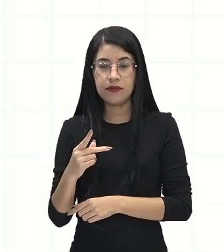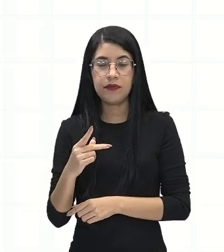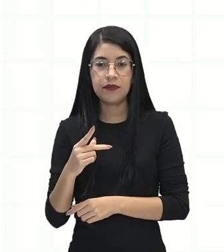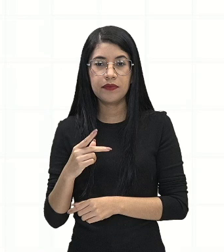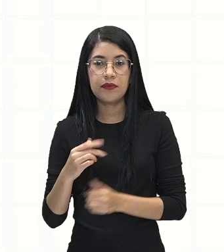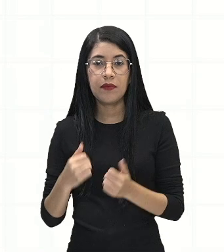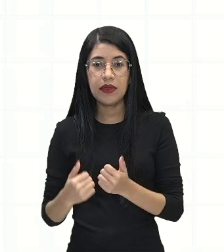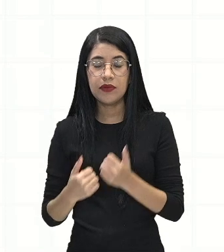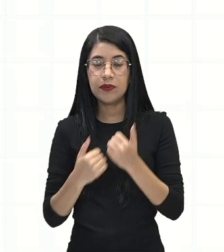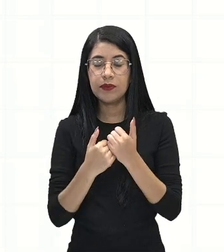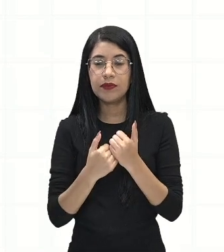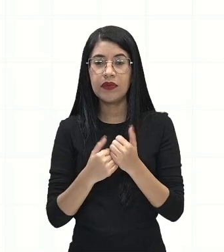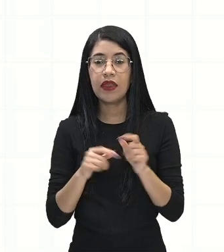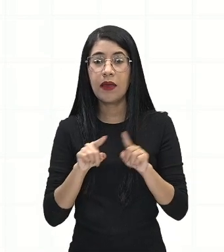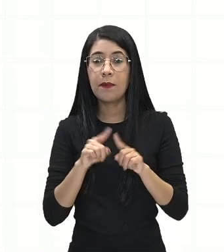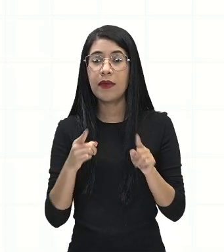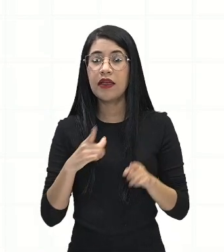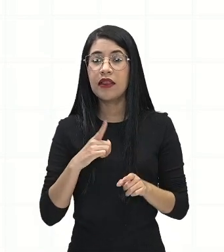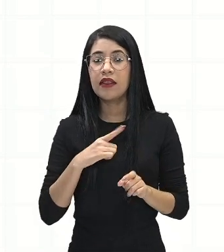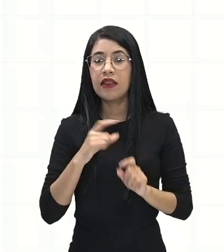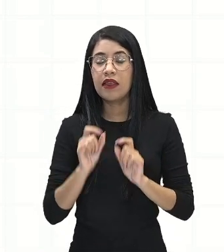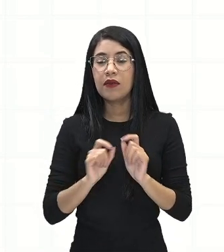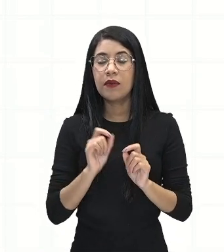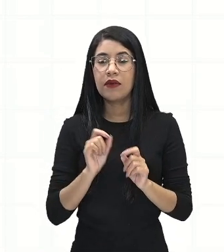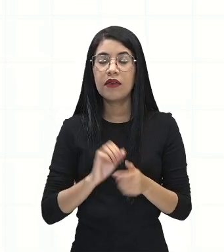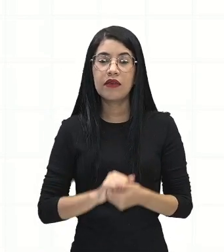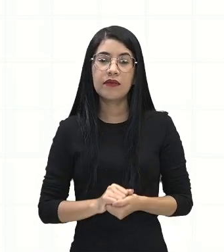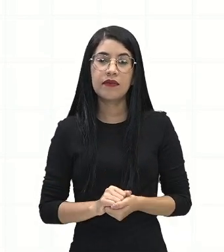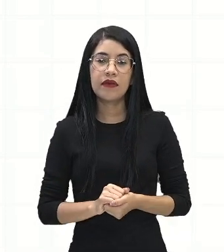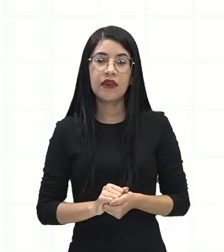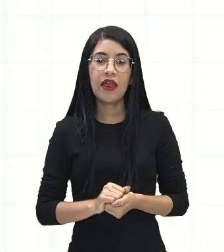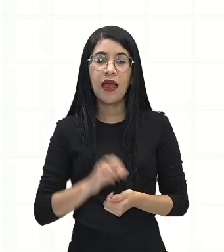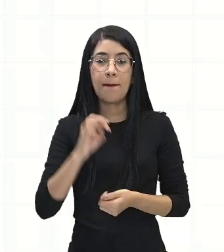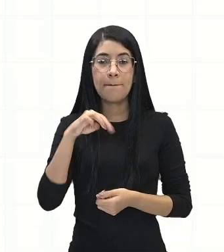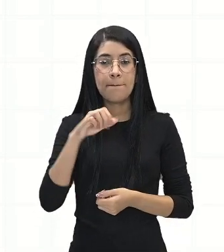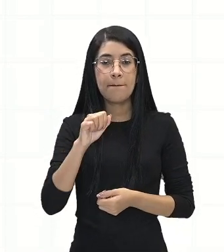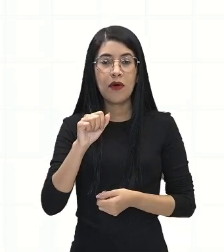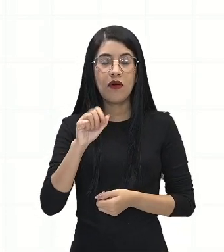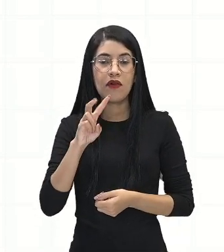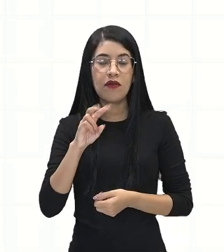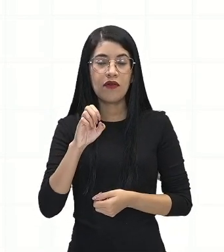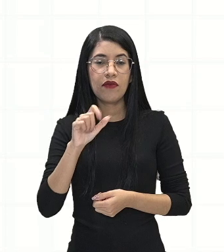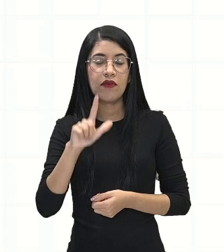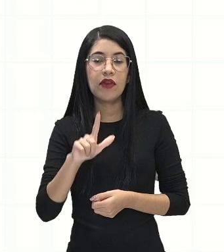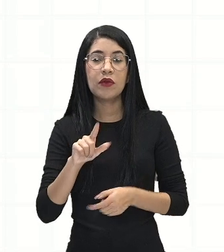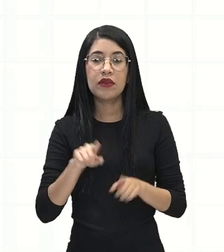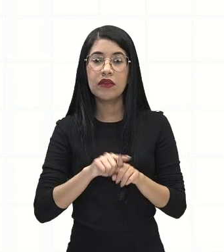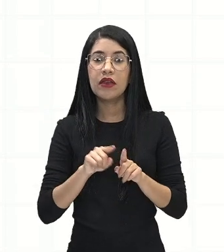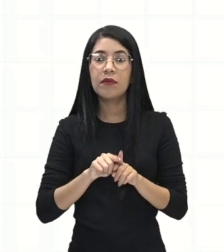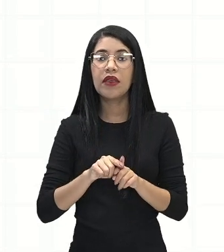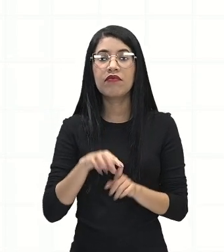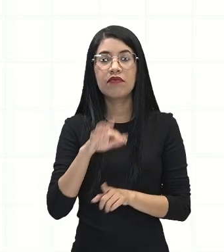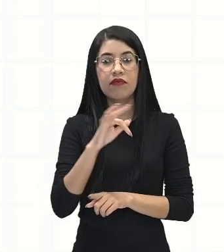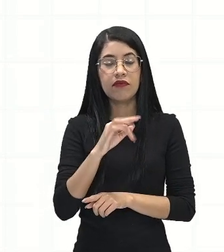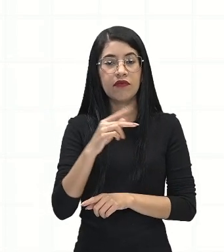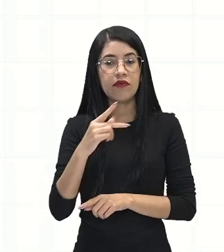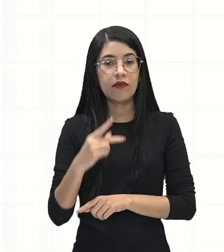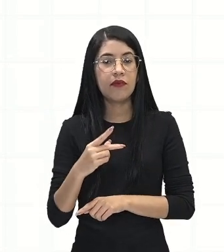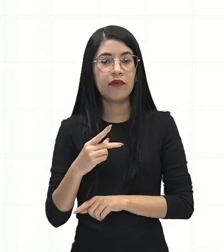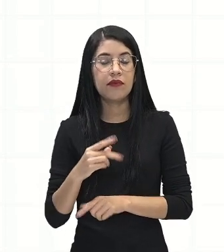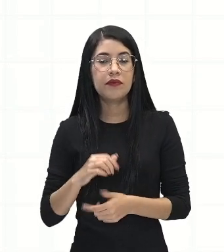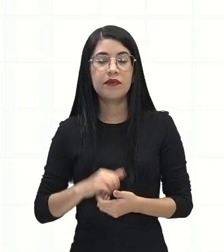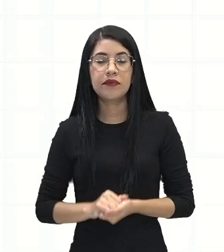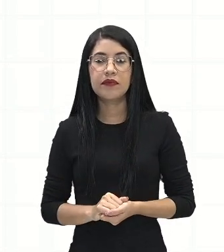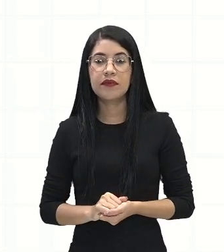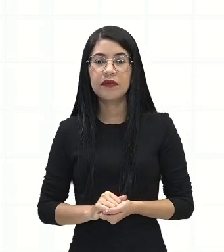auxiliar, mas a gente vai ter, olha só, a roldana móvel, tá, que ela também vai exercer uma força potente.